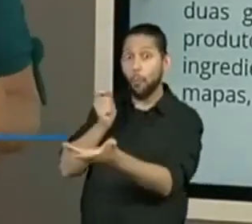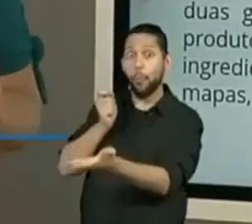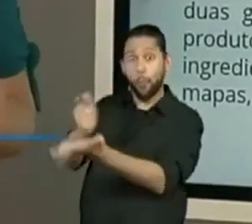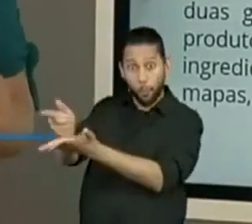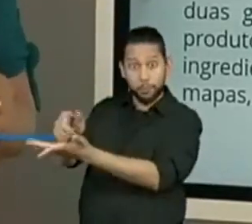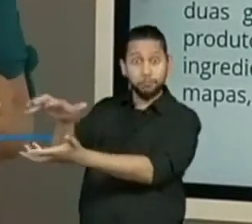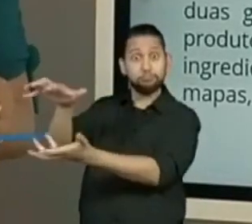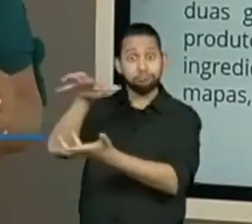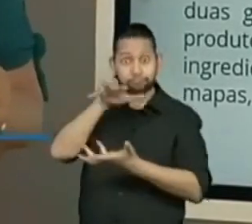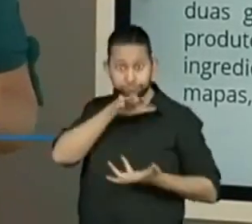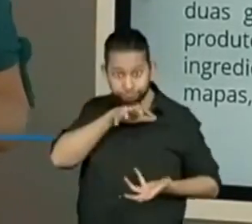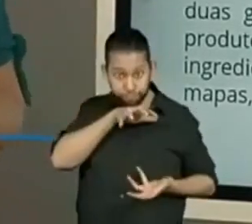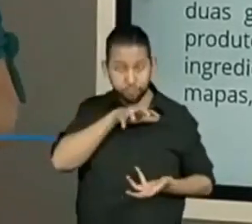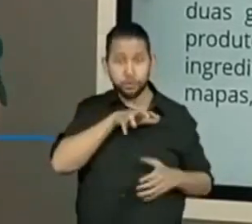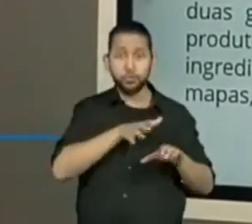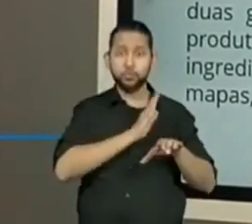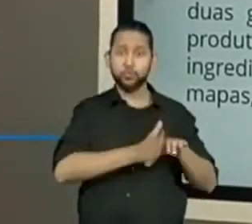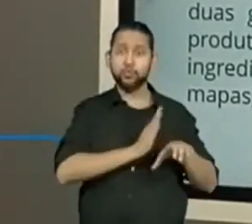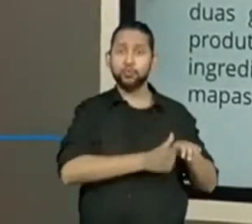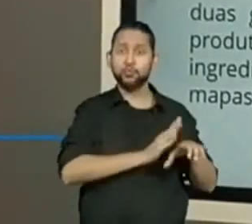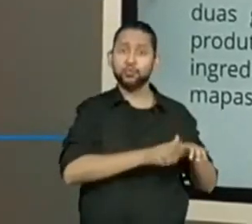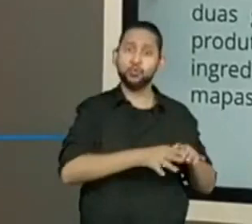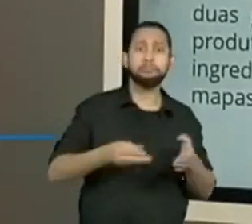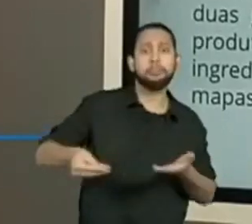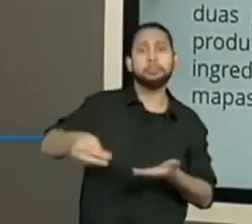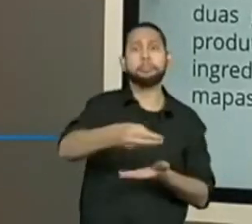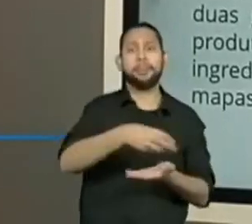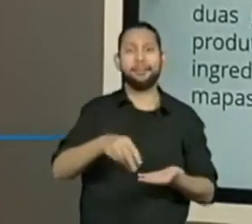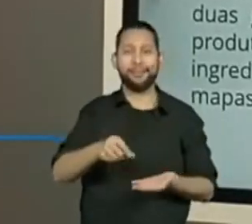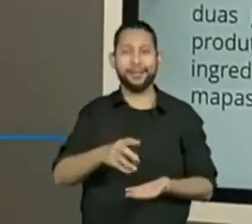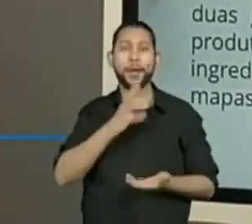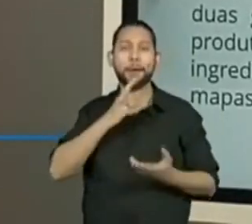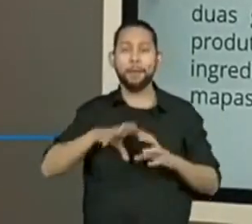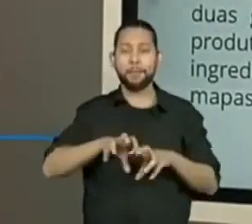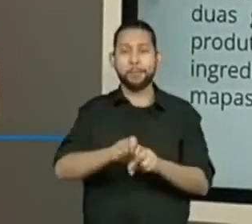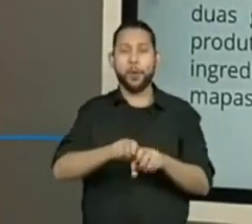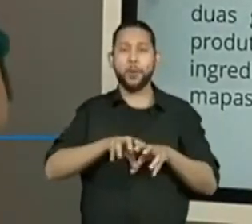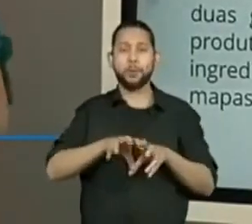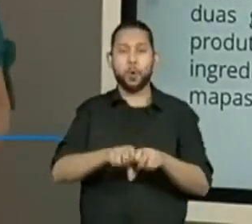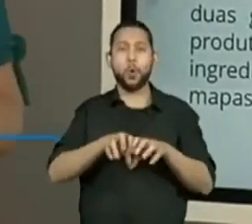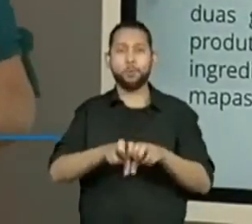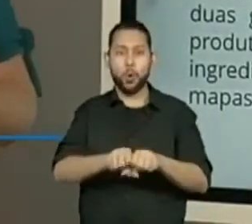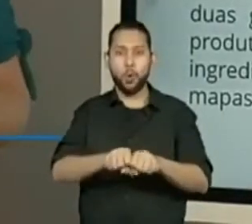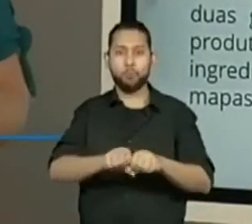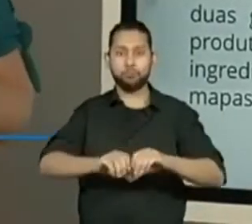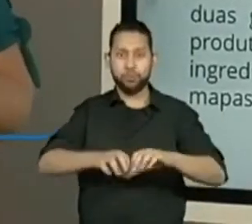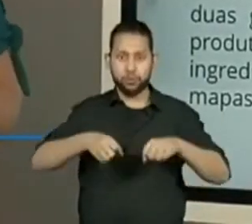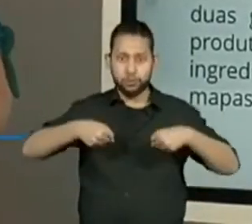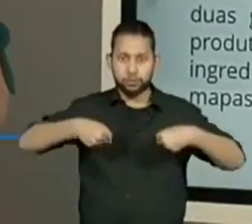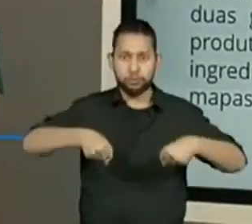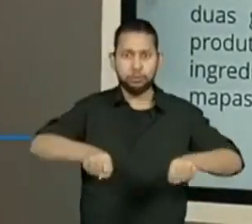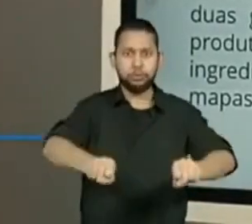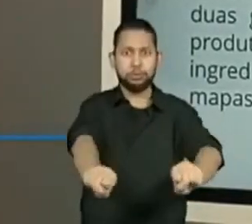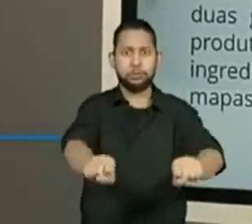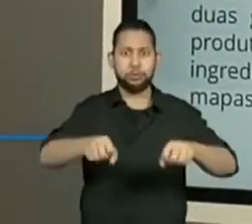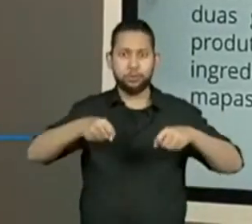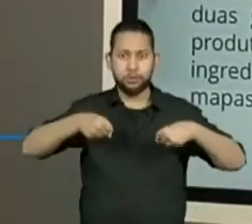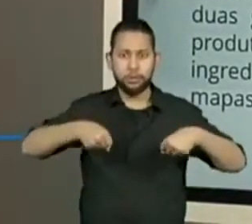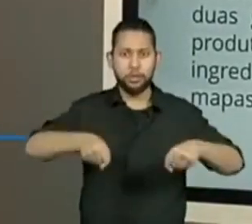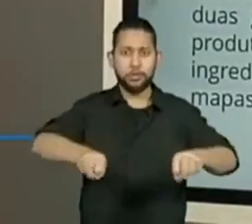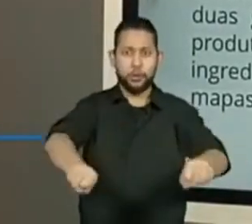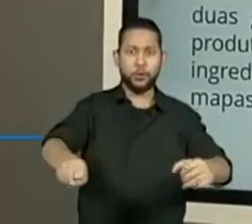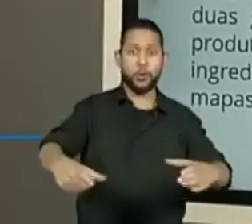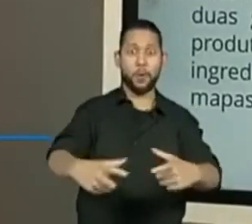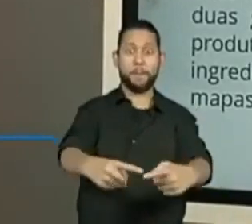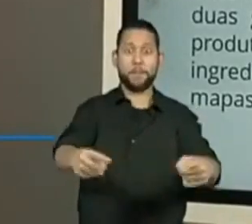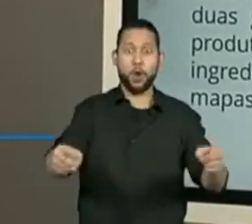a pizza na verdade aonde o dono da pizzaria ou o pessoal da Pizzaria compra os ingredientes para